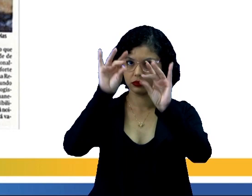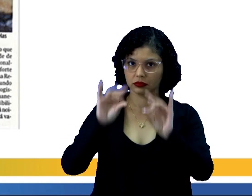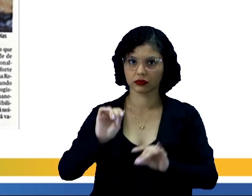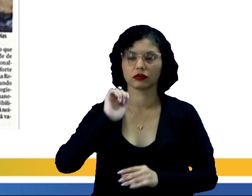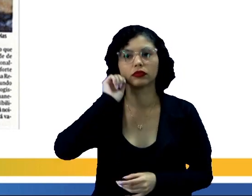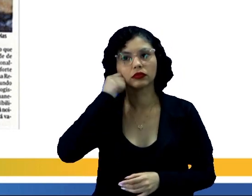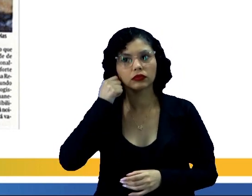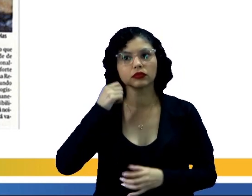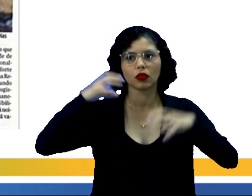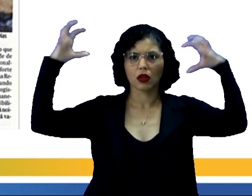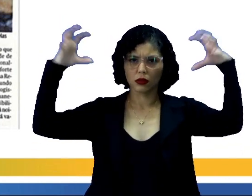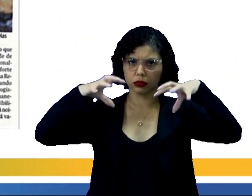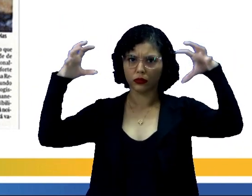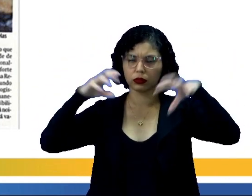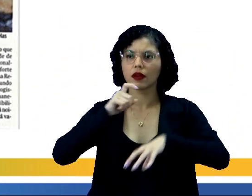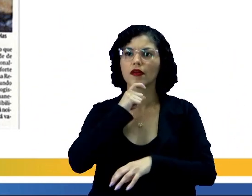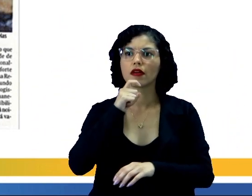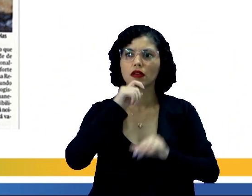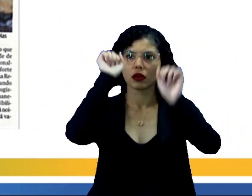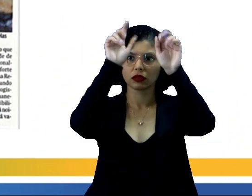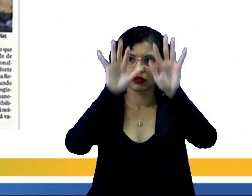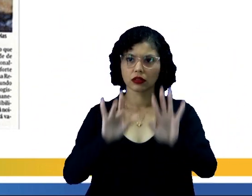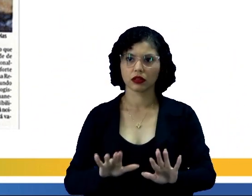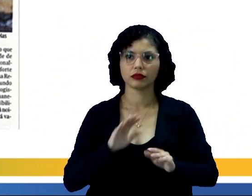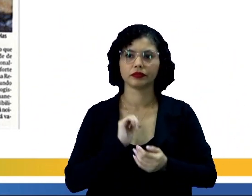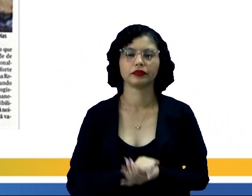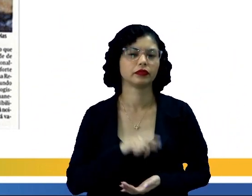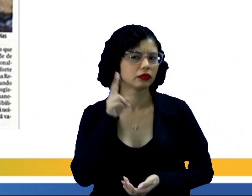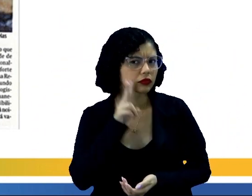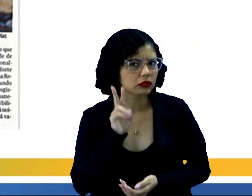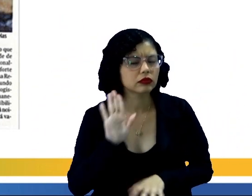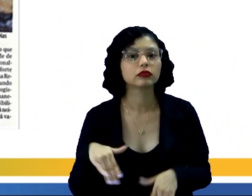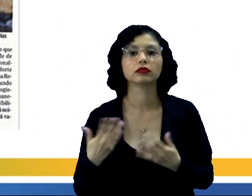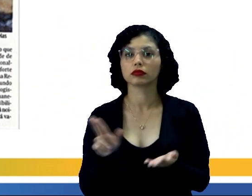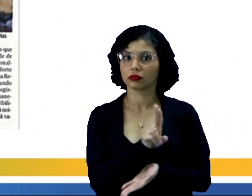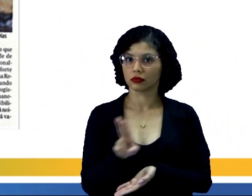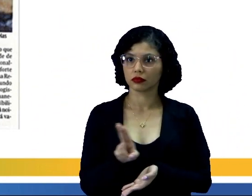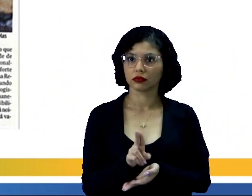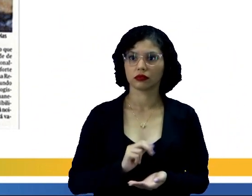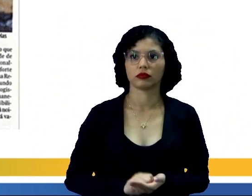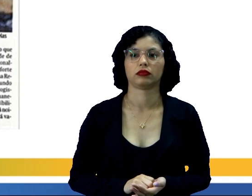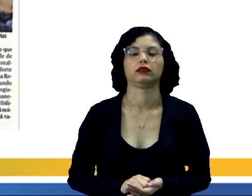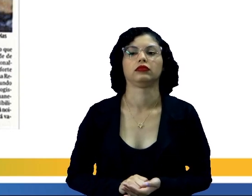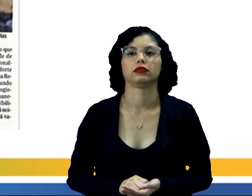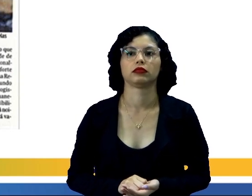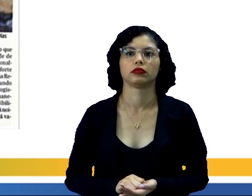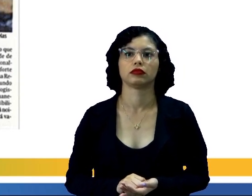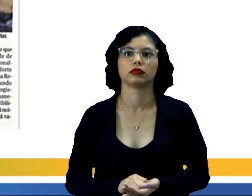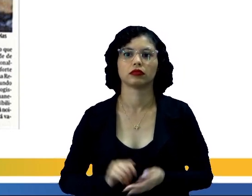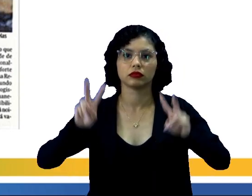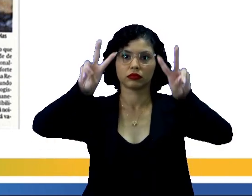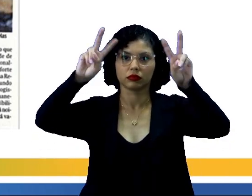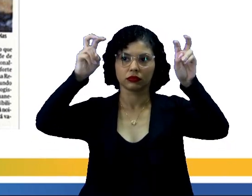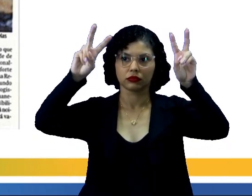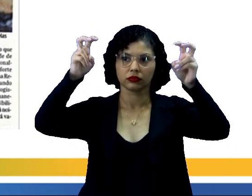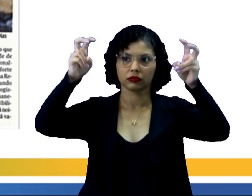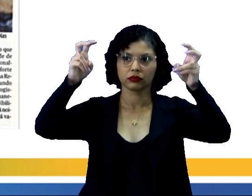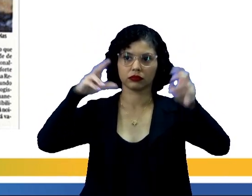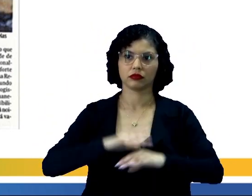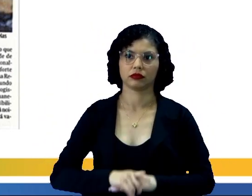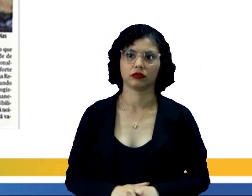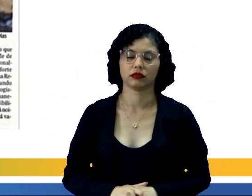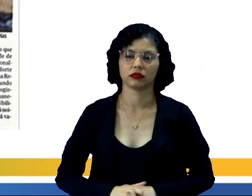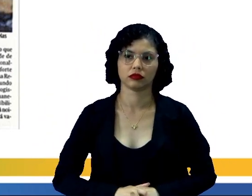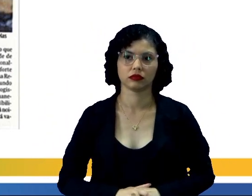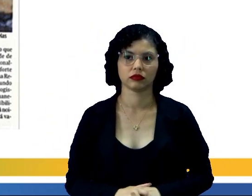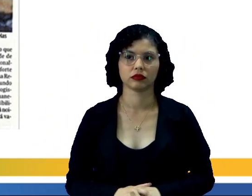destacada, chuva de granizo cobre Campo Grande de branco. Lembram qual é o nome desse elemento? É o título, chamado